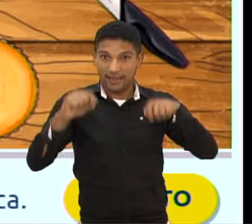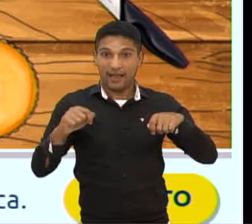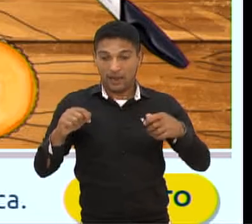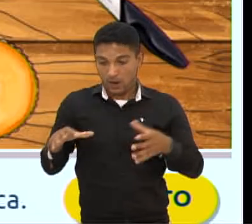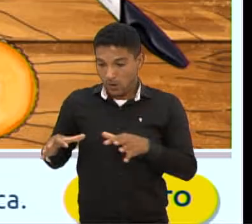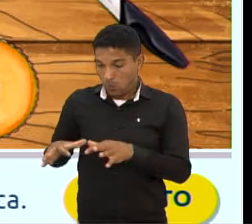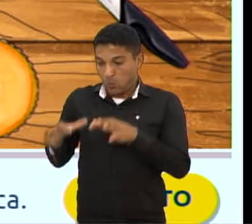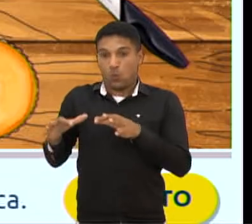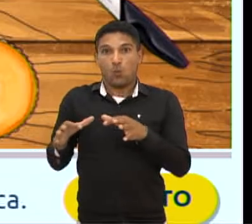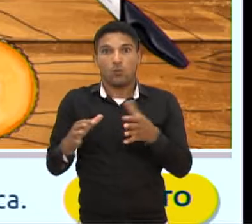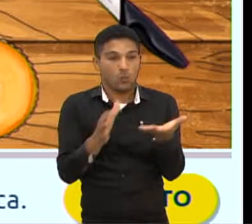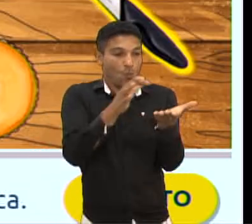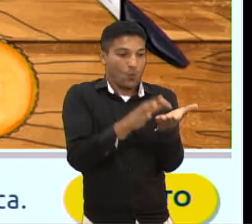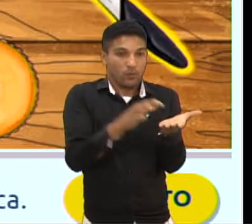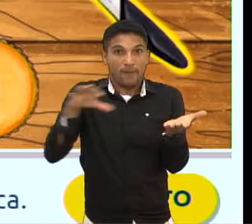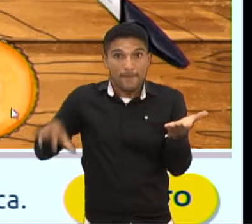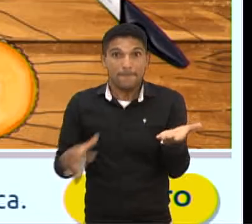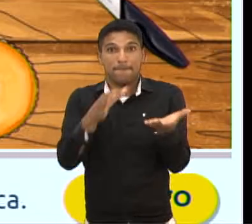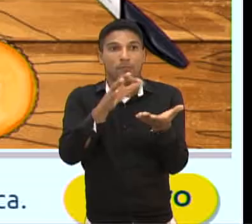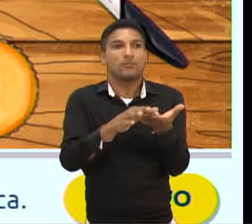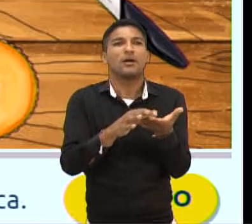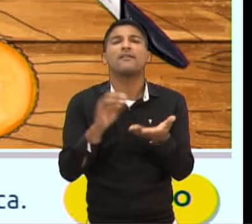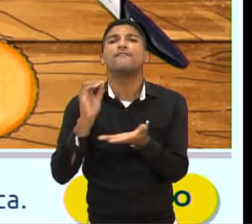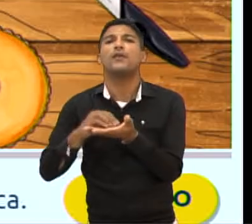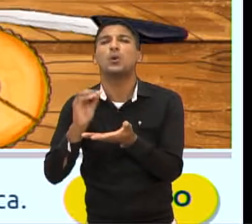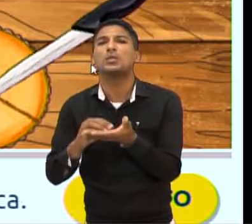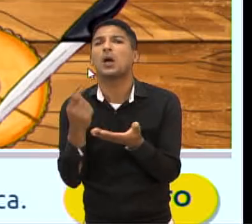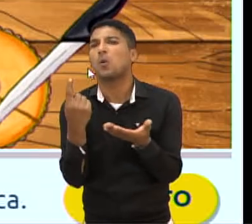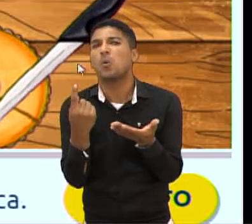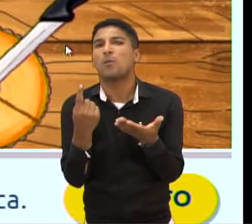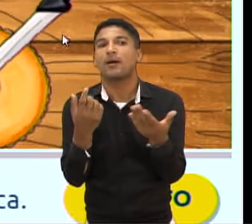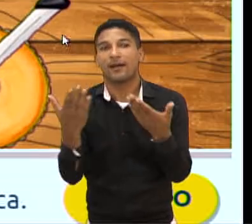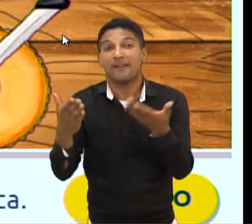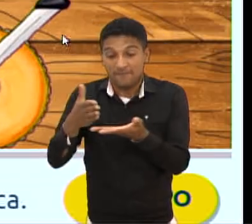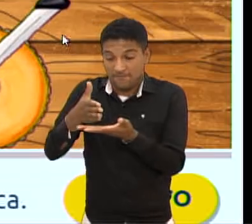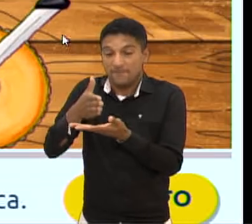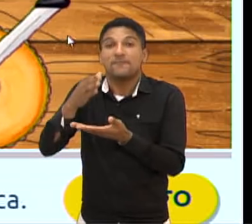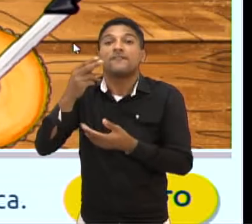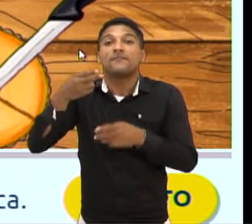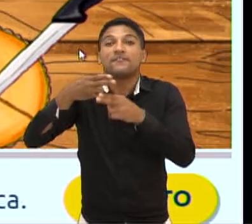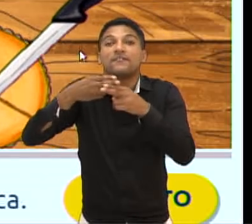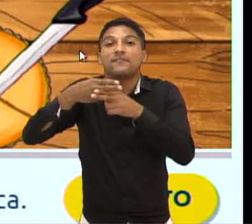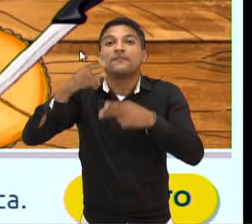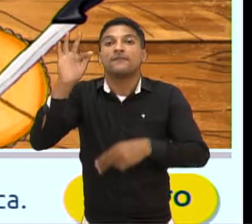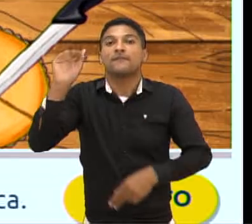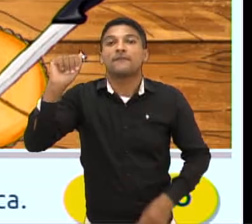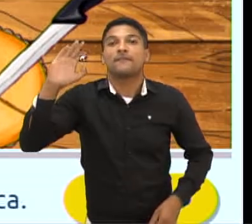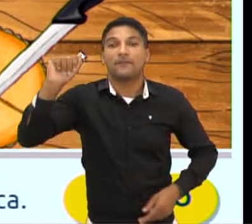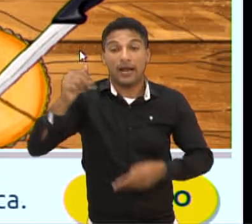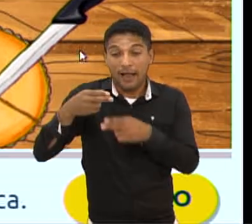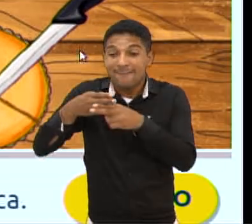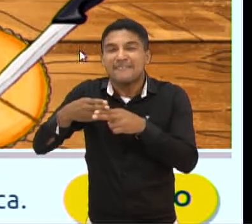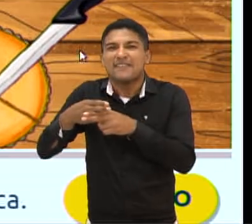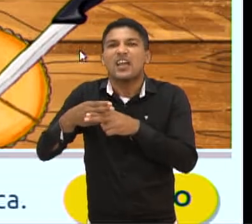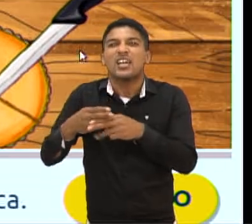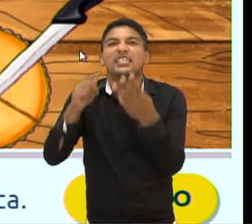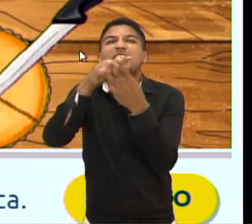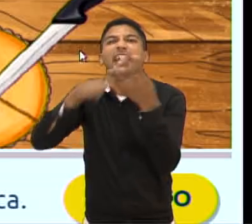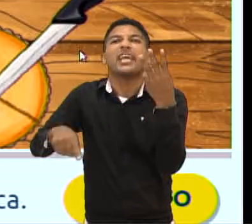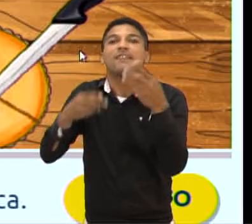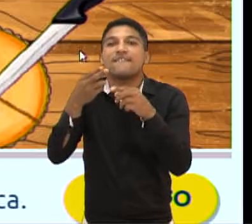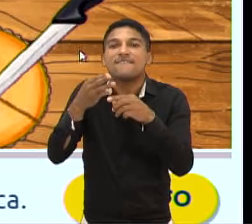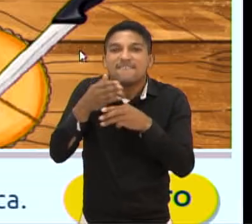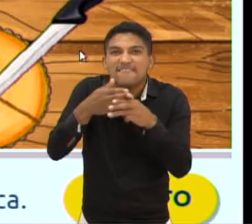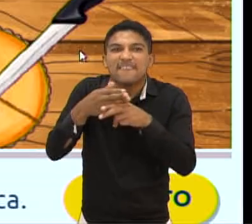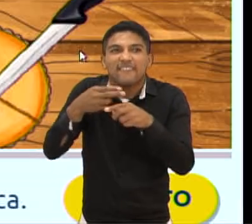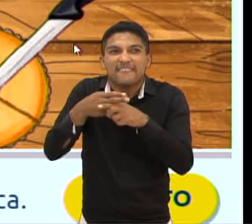uma. E agora, sobrou uma torta. Eu vou usar a faca aqui e vou dividi-la. Será que se eu dividir em 3 partes, vai ficar a